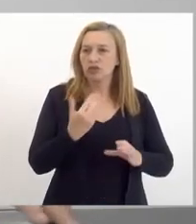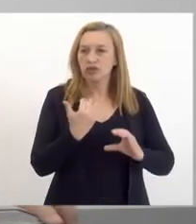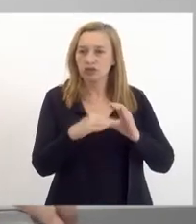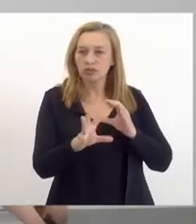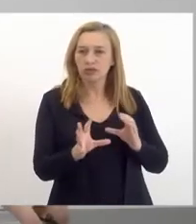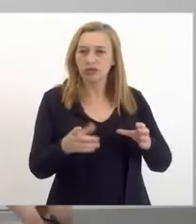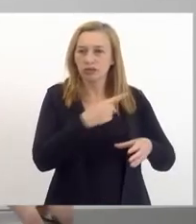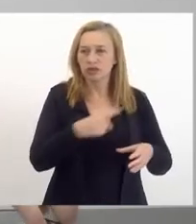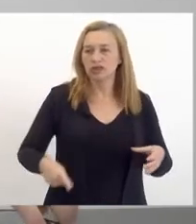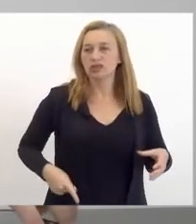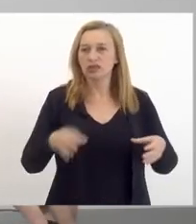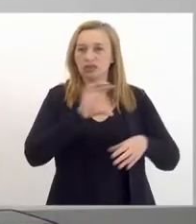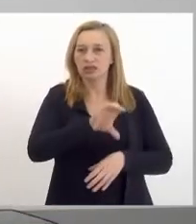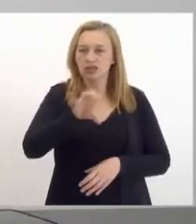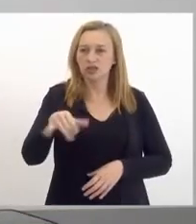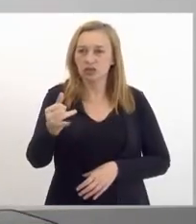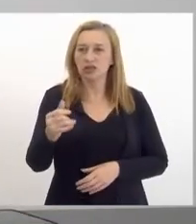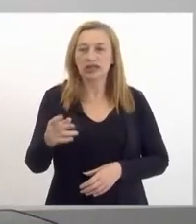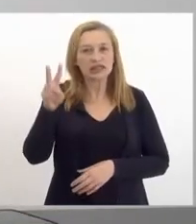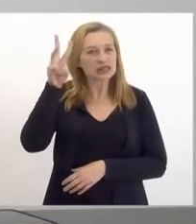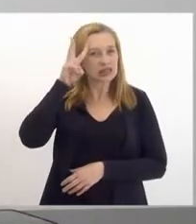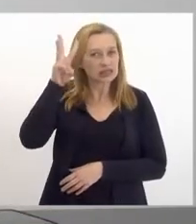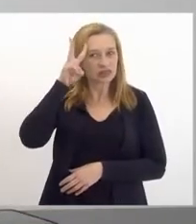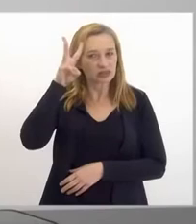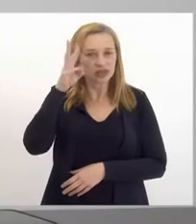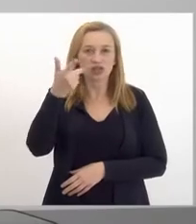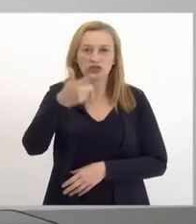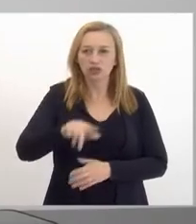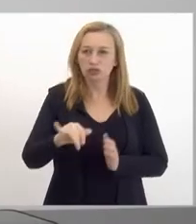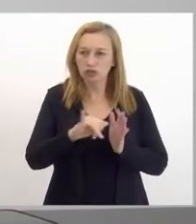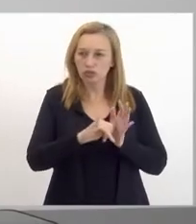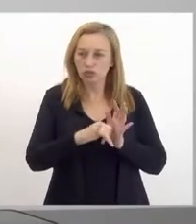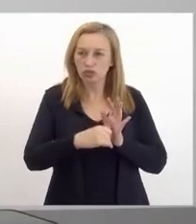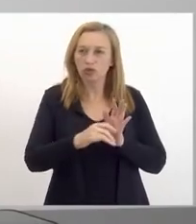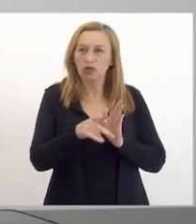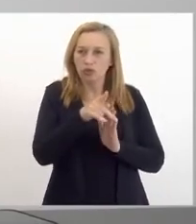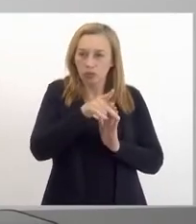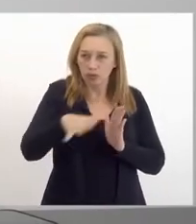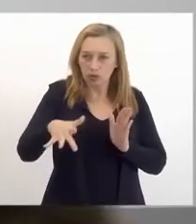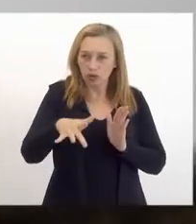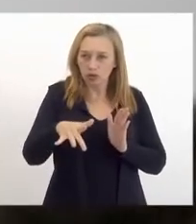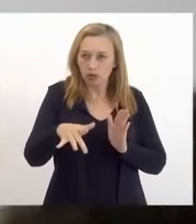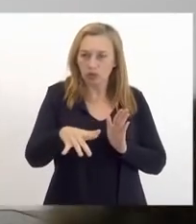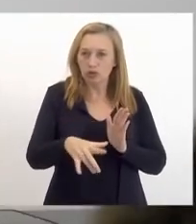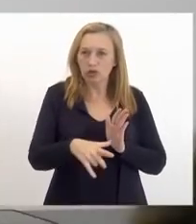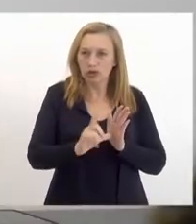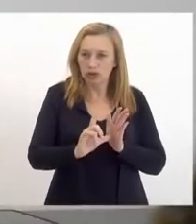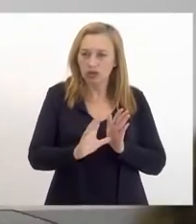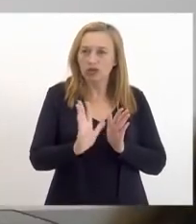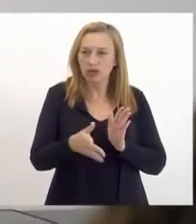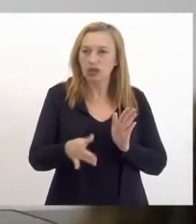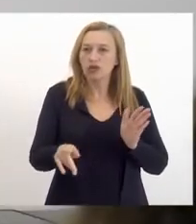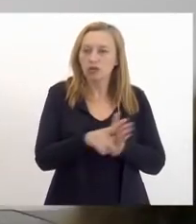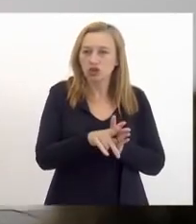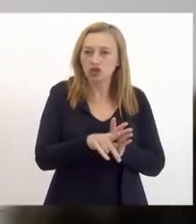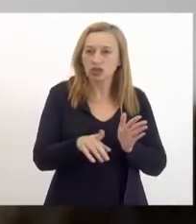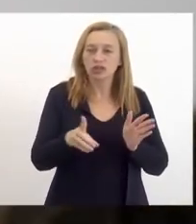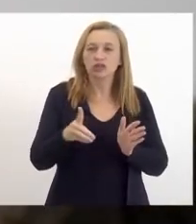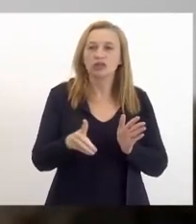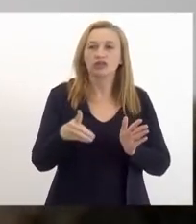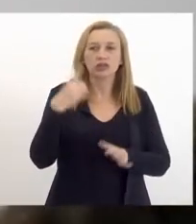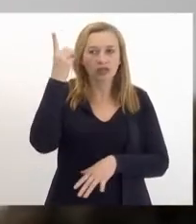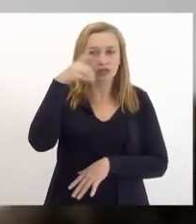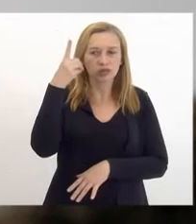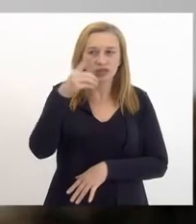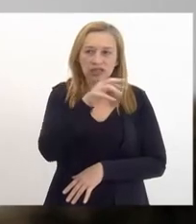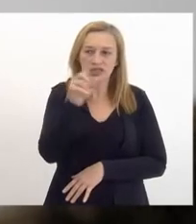Que na próxima terça-feira seja republicado com o protocolo antecipado o projeto da deputada Zeidan